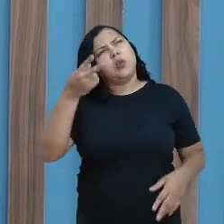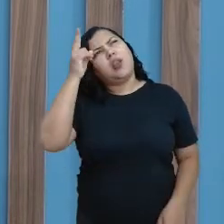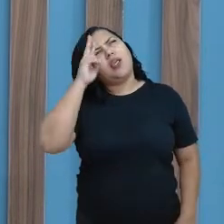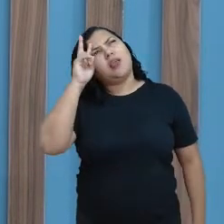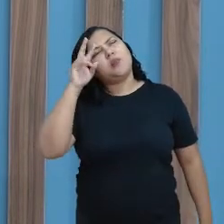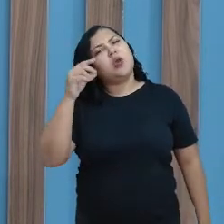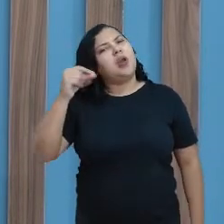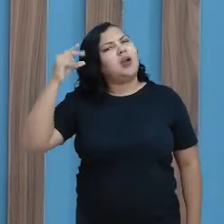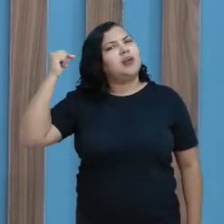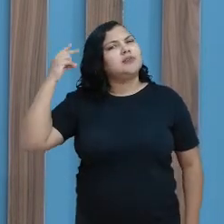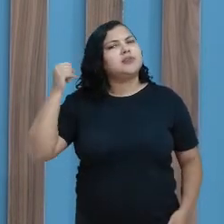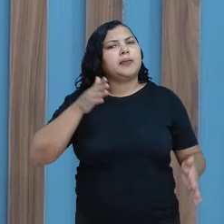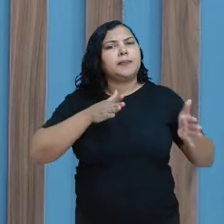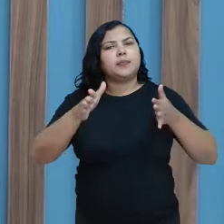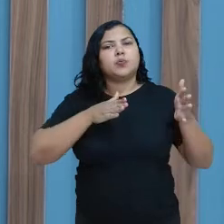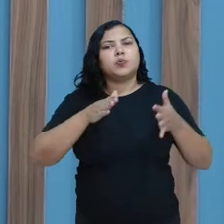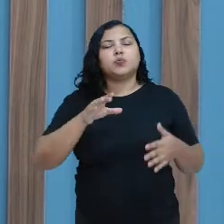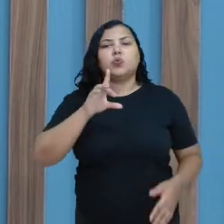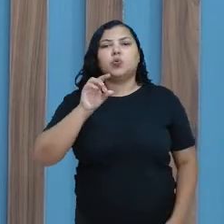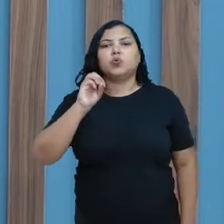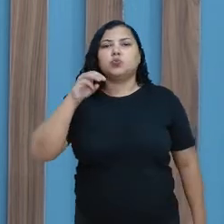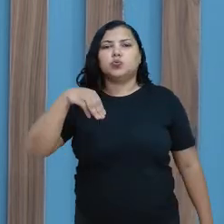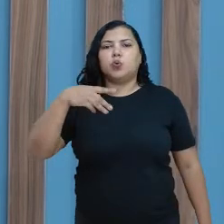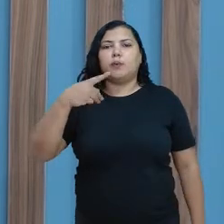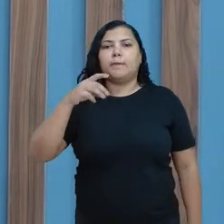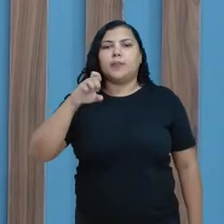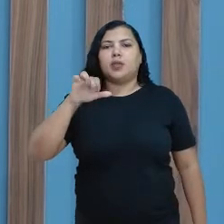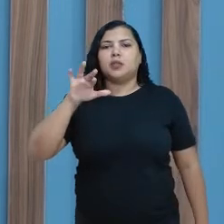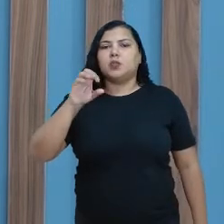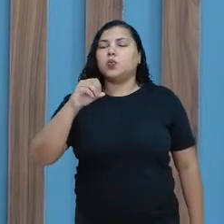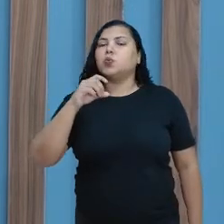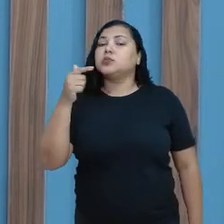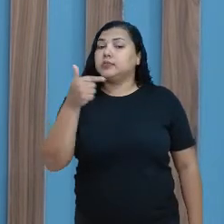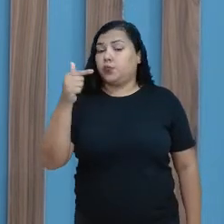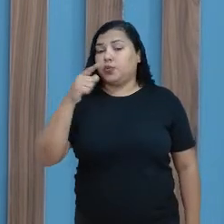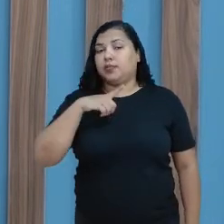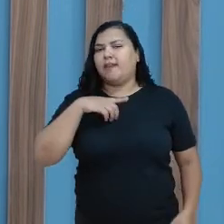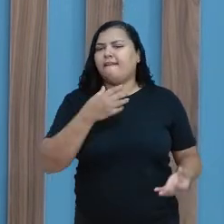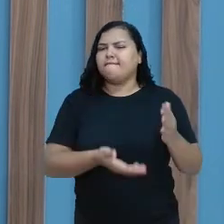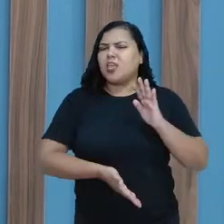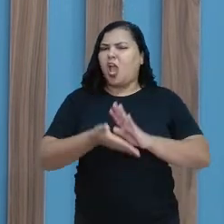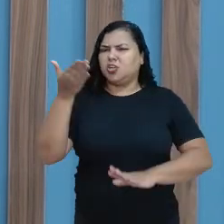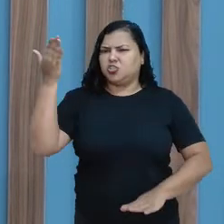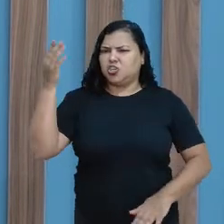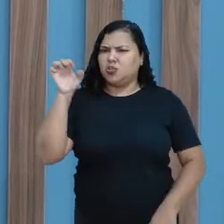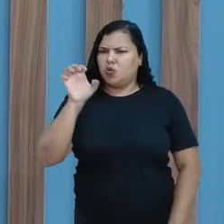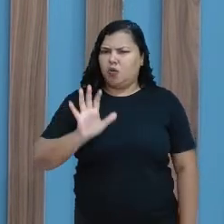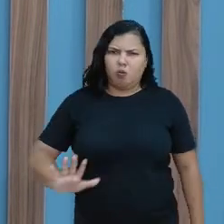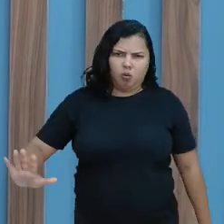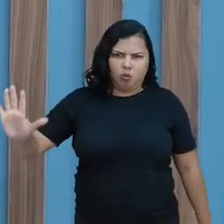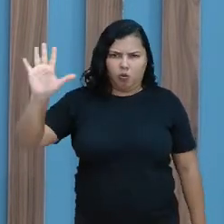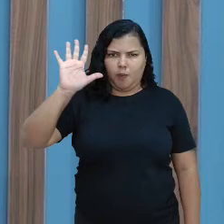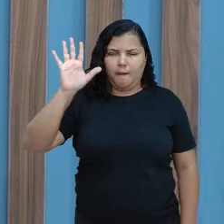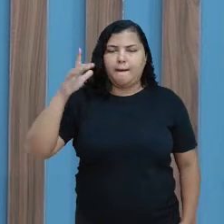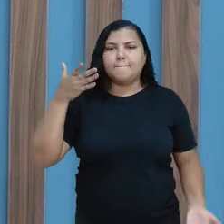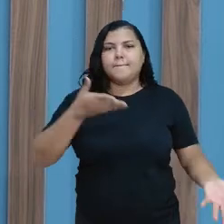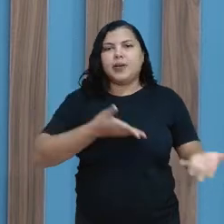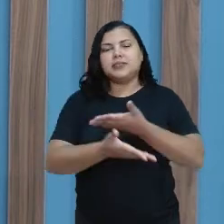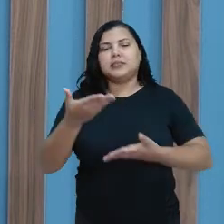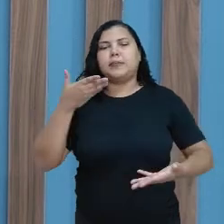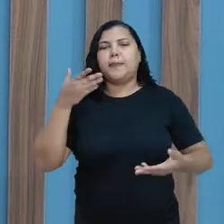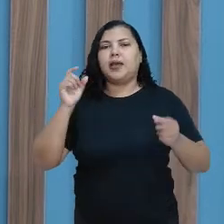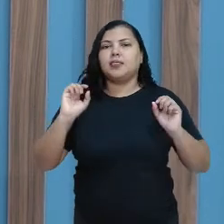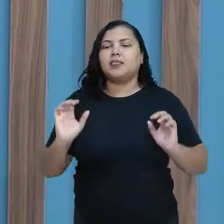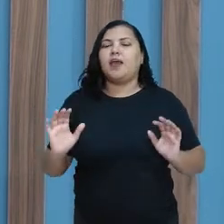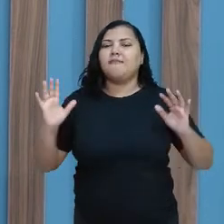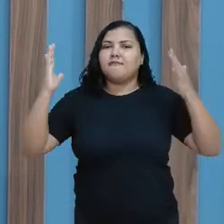nessa época, Dom Pedro II tinha feito algumas viagens para a Europa, e me parece que até para o aniversário da prima dele,